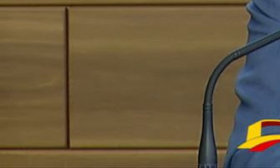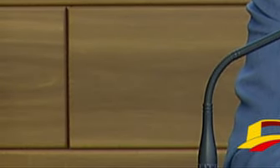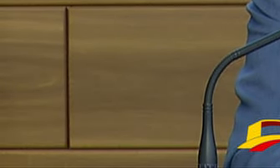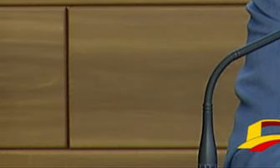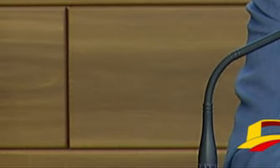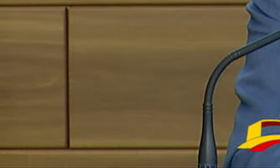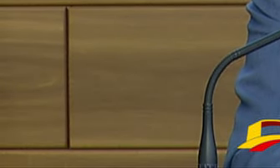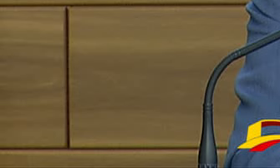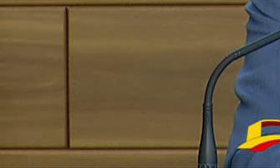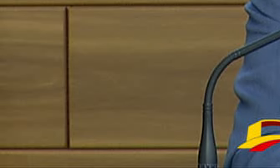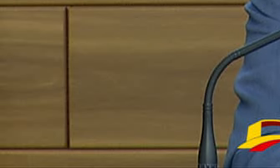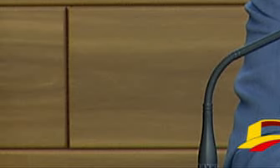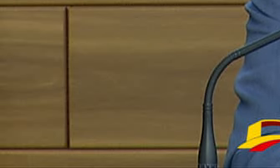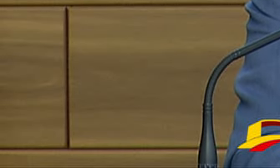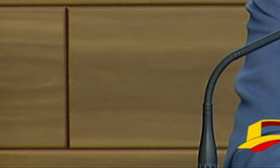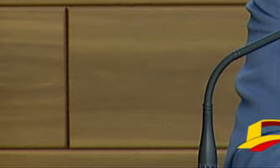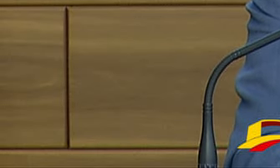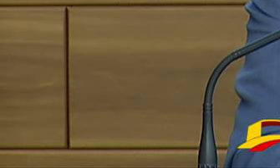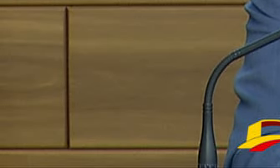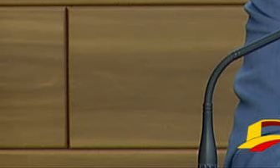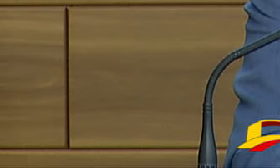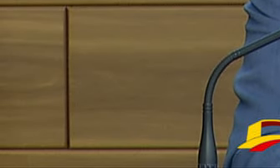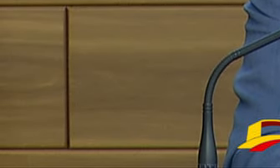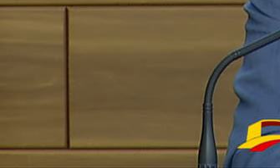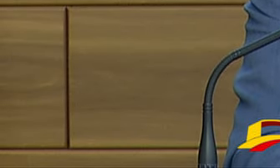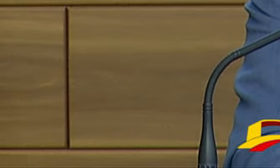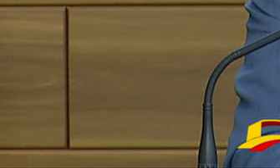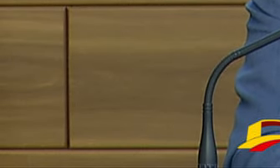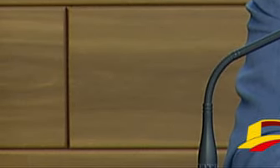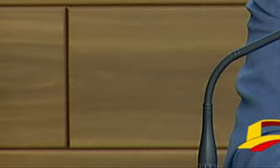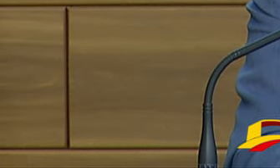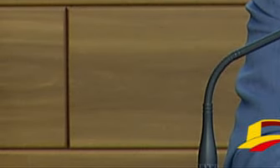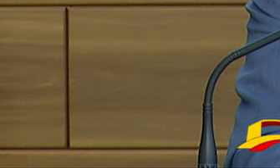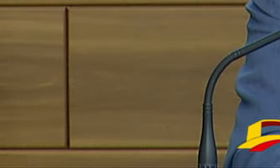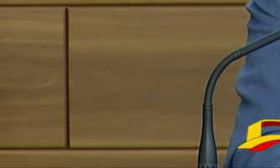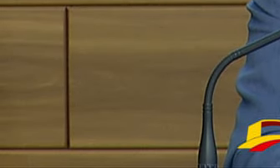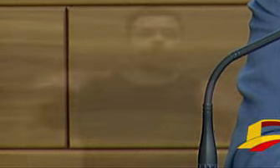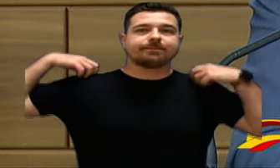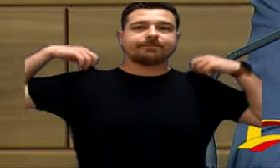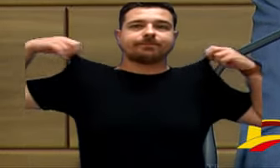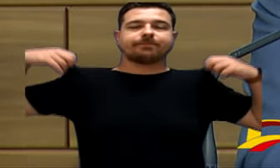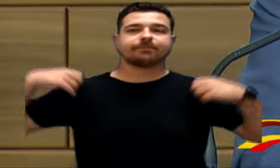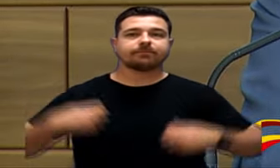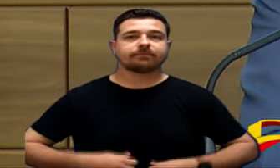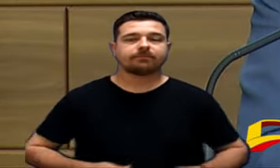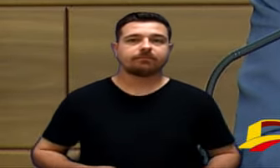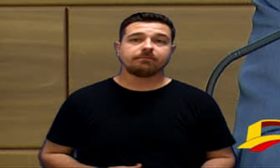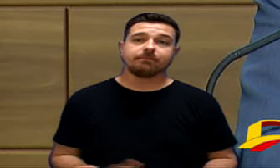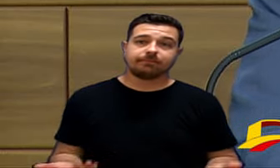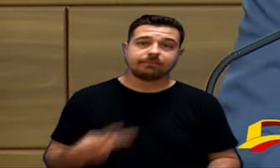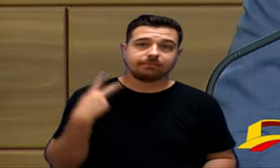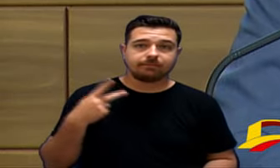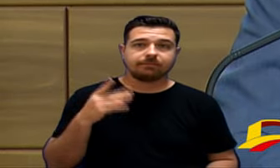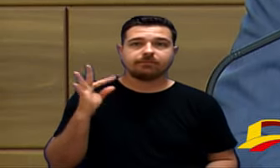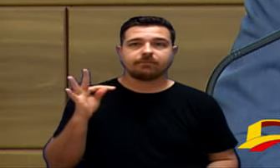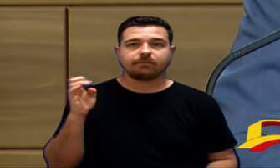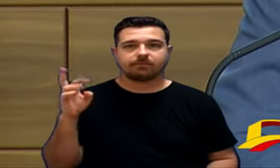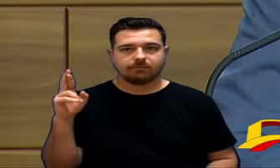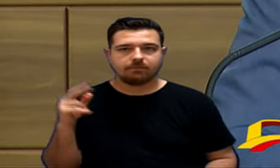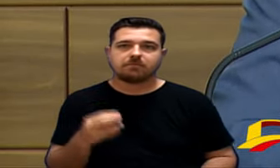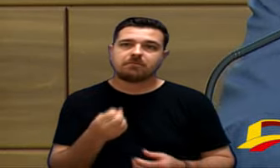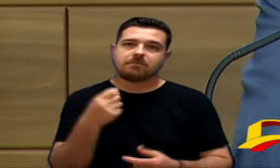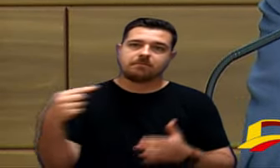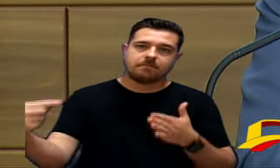senhora Meus parabéns pela eleição novamente né uma das decanas aqui da nossa casa e vereadora Fernanda Muito obrigado pela